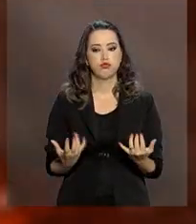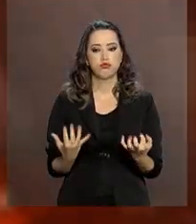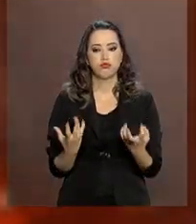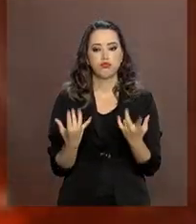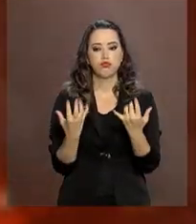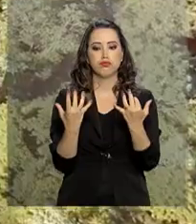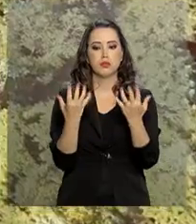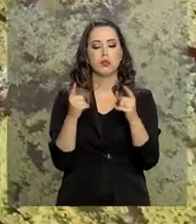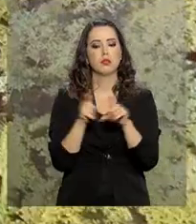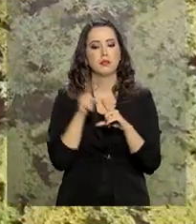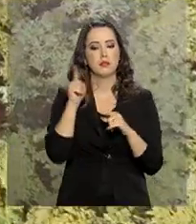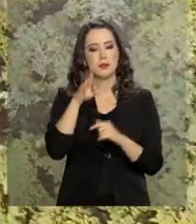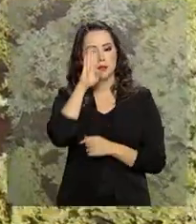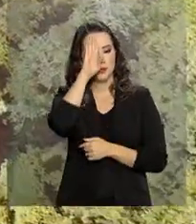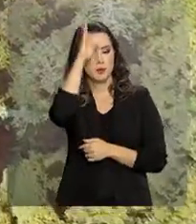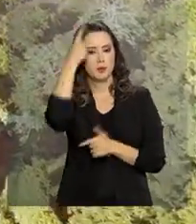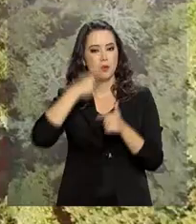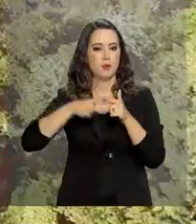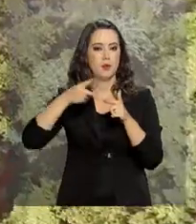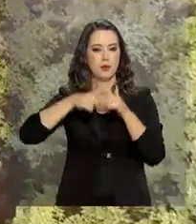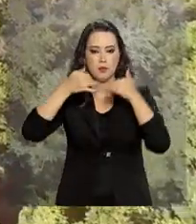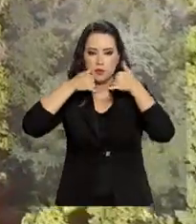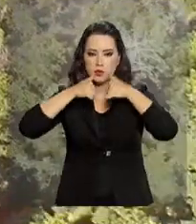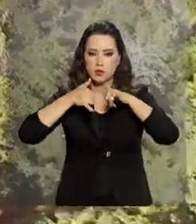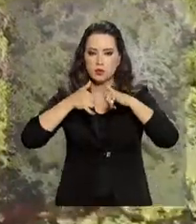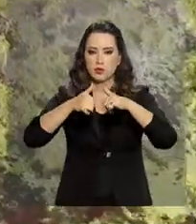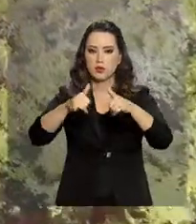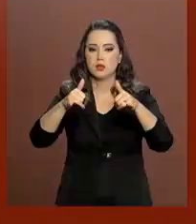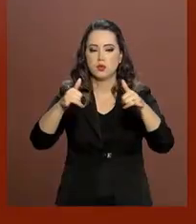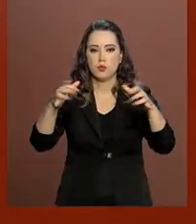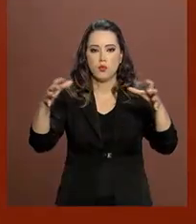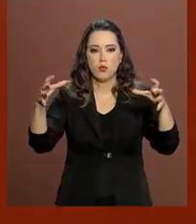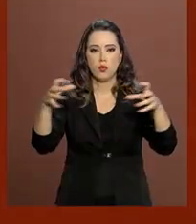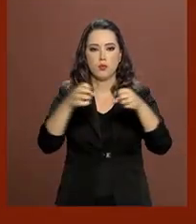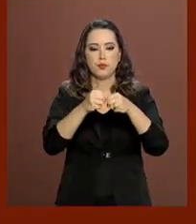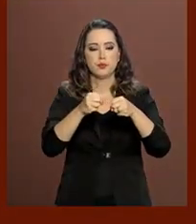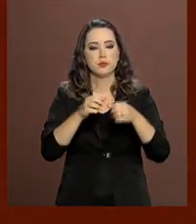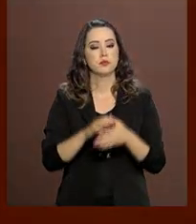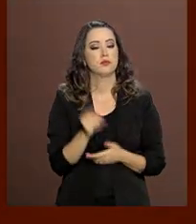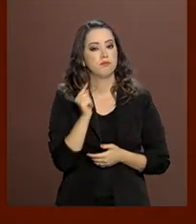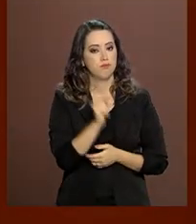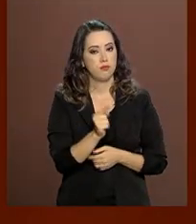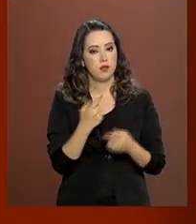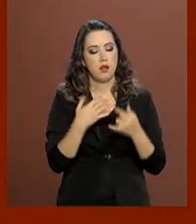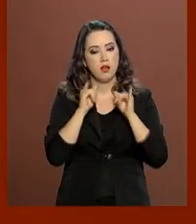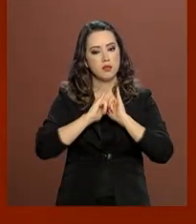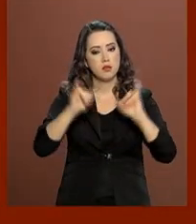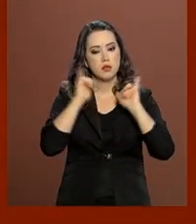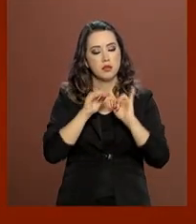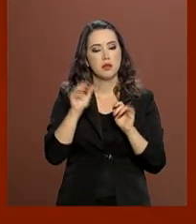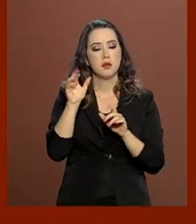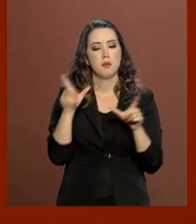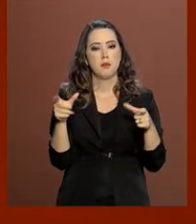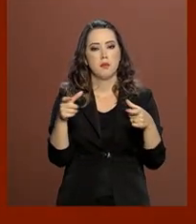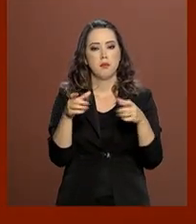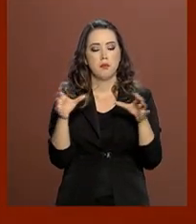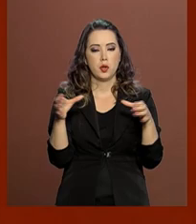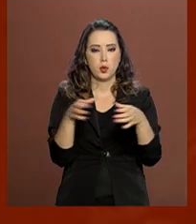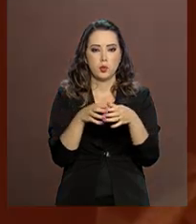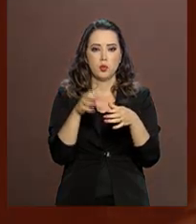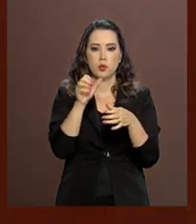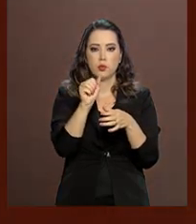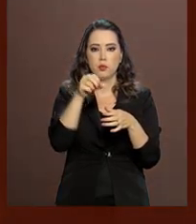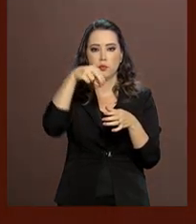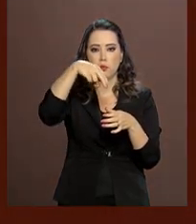desligamentos não programados na transmissão de energia elétrica no brasil a campanha da anel visa alertar